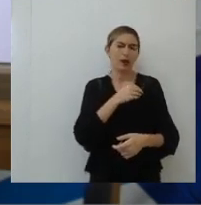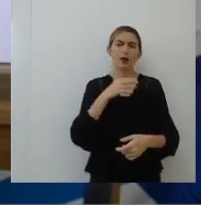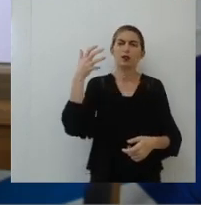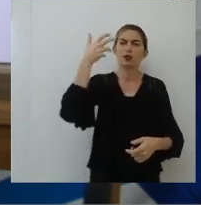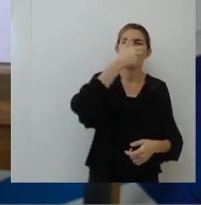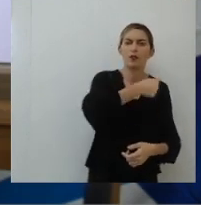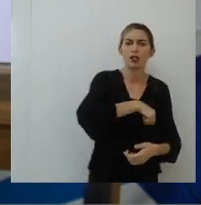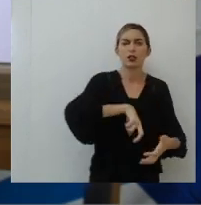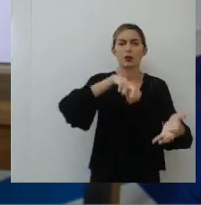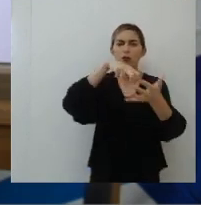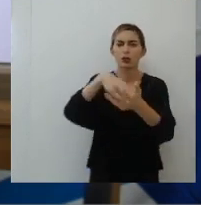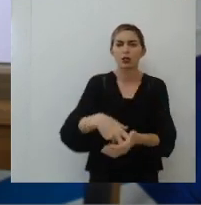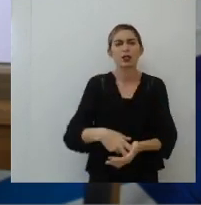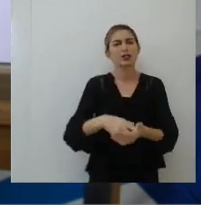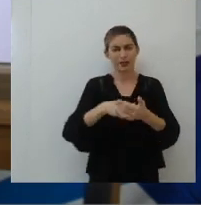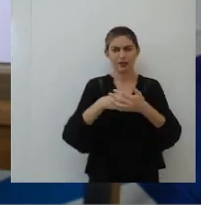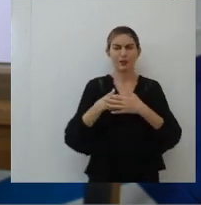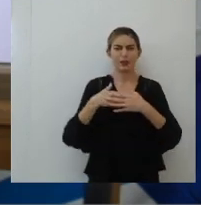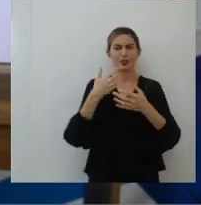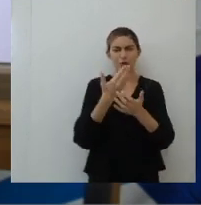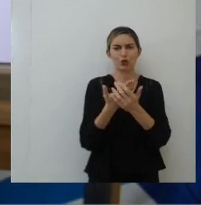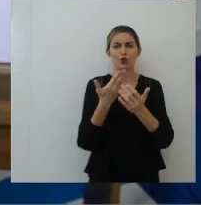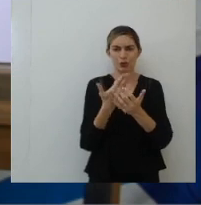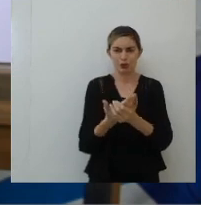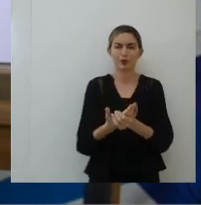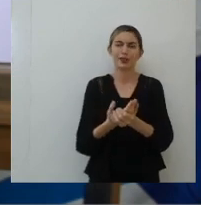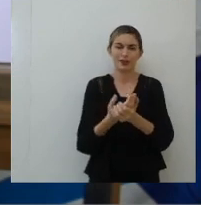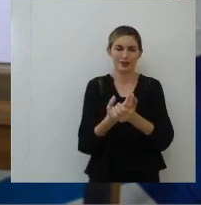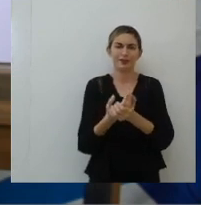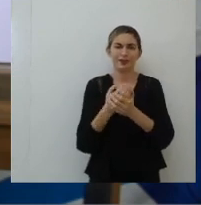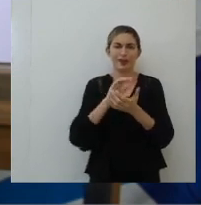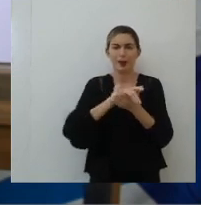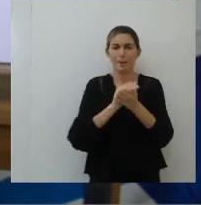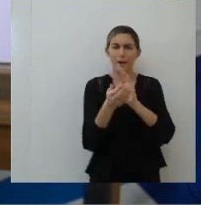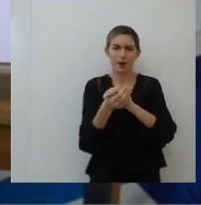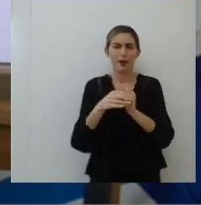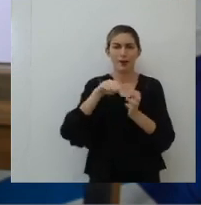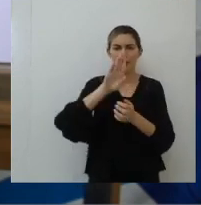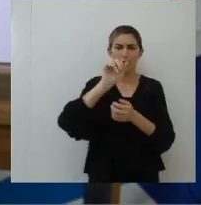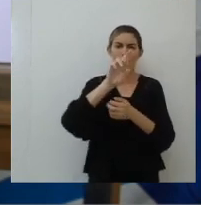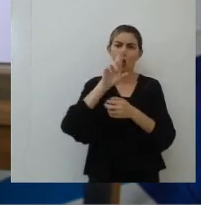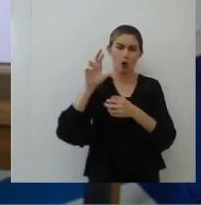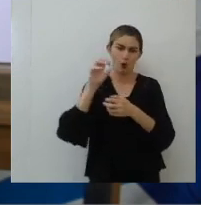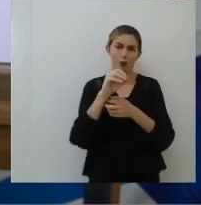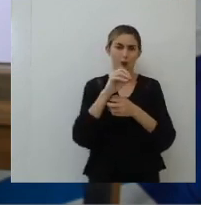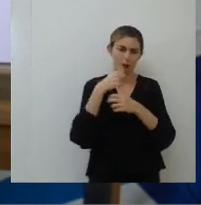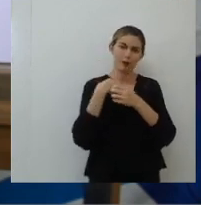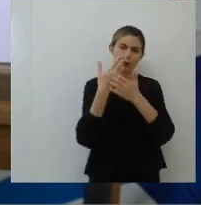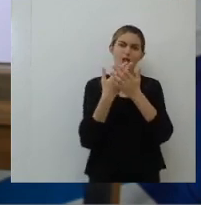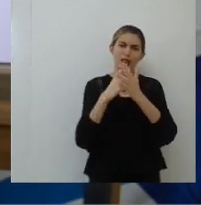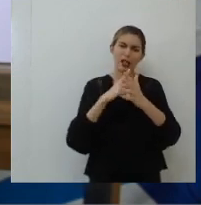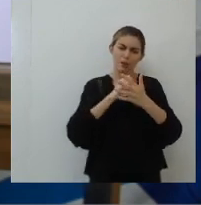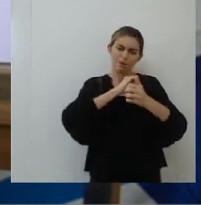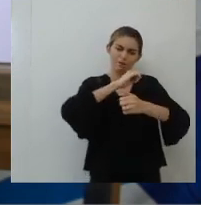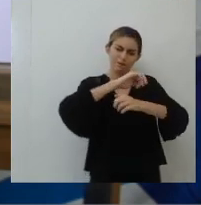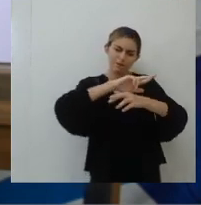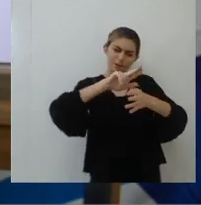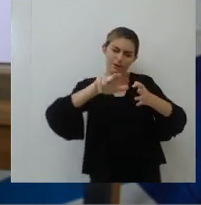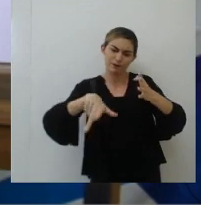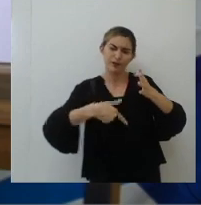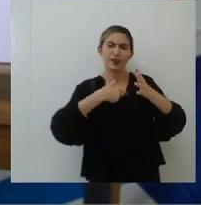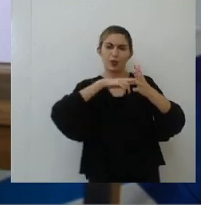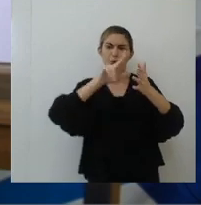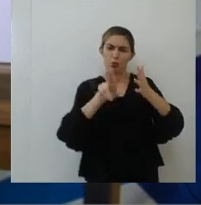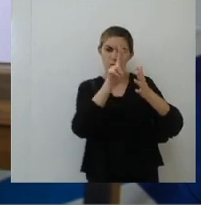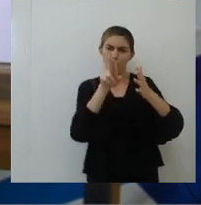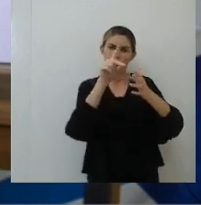salvação, condenação. Isso tem muito barroco, né? A gente que está estudando barroco no primeiro ano, a gente vê muito, né? Nas poesias de Gregório de Matos, tem muito